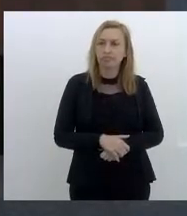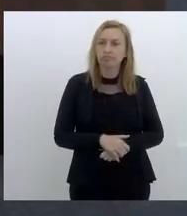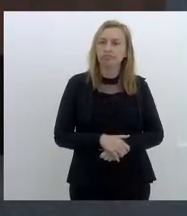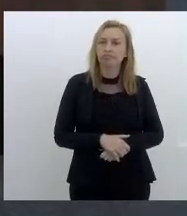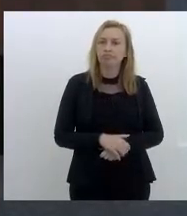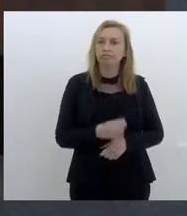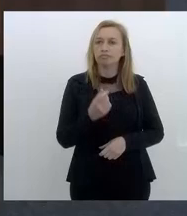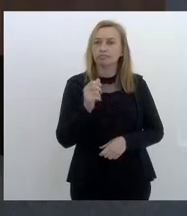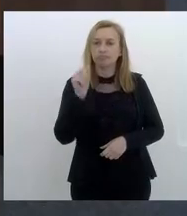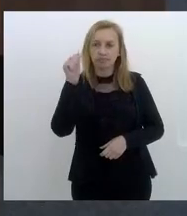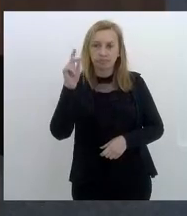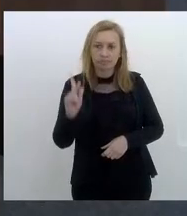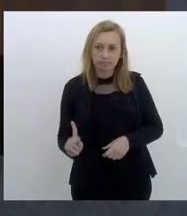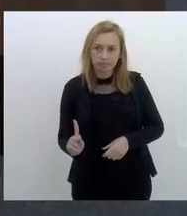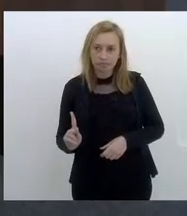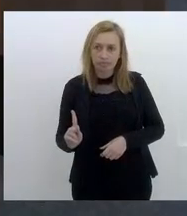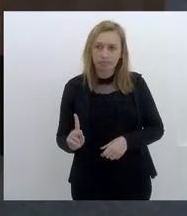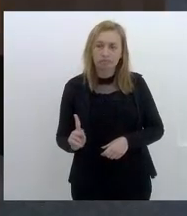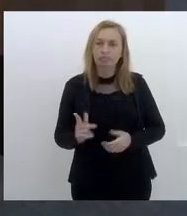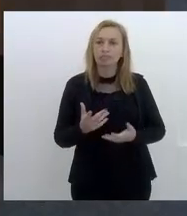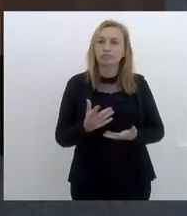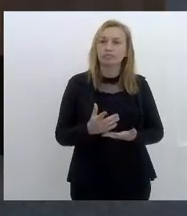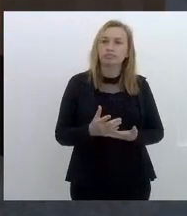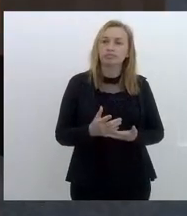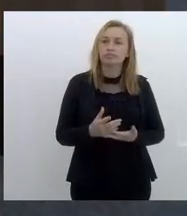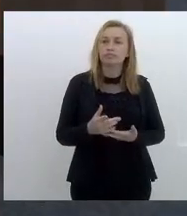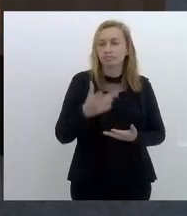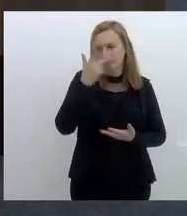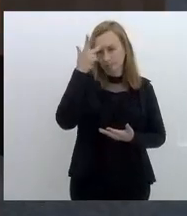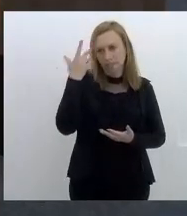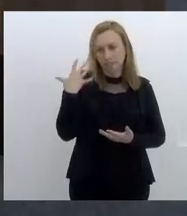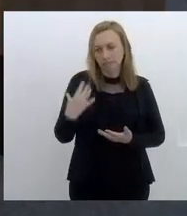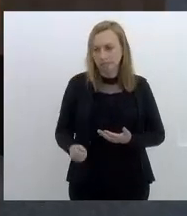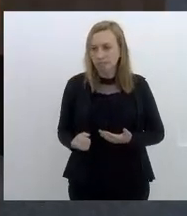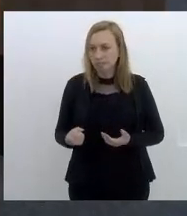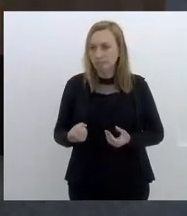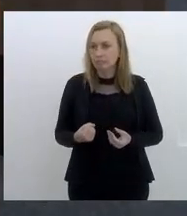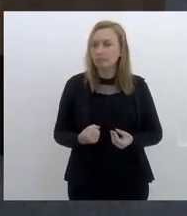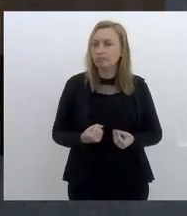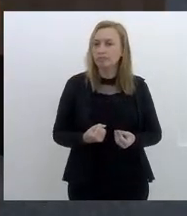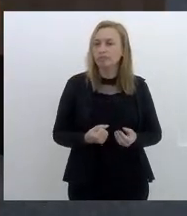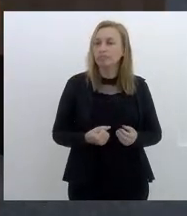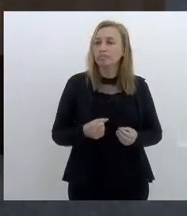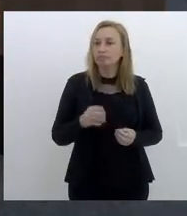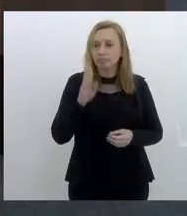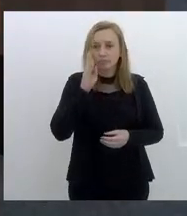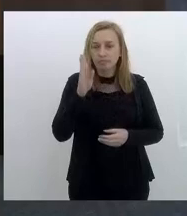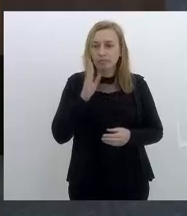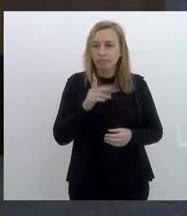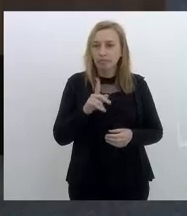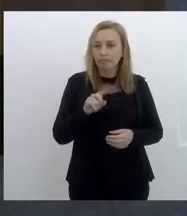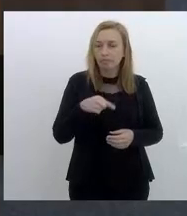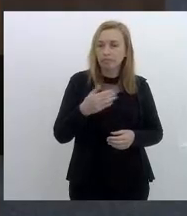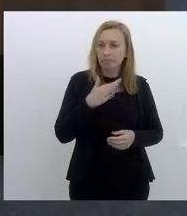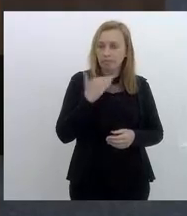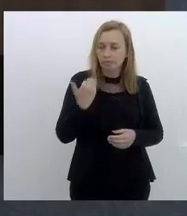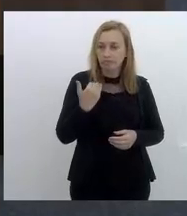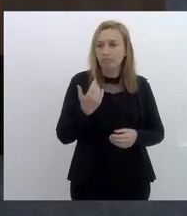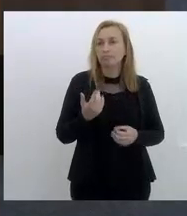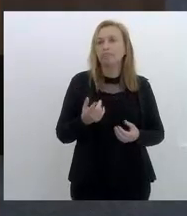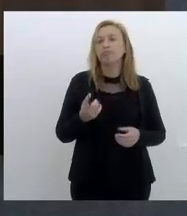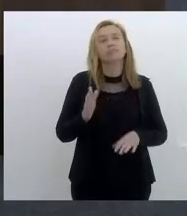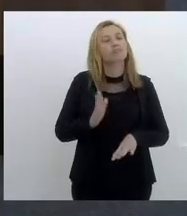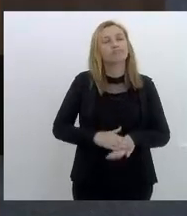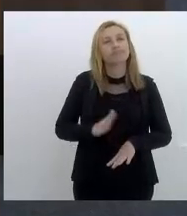aposentadoria a gente Messi contenções principalmente os potes mortes né no momento em que a gente tem